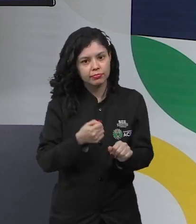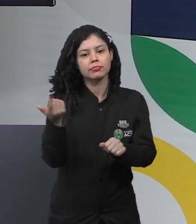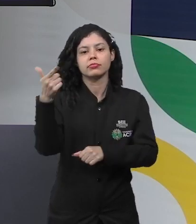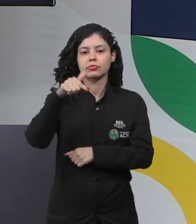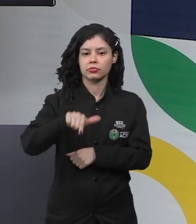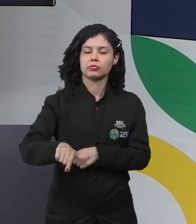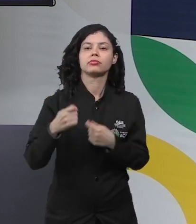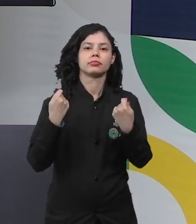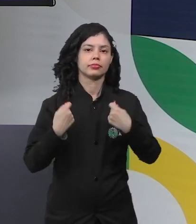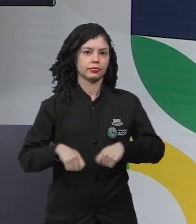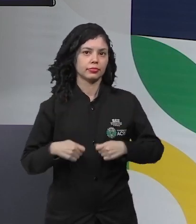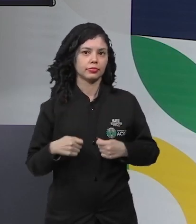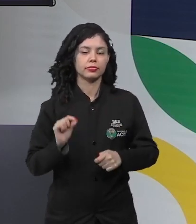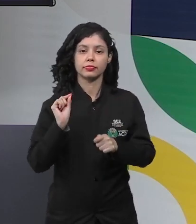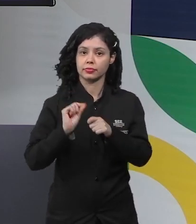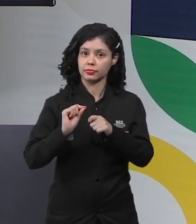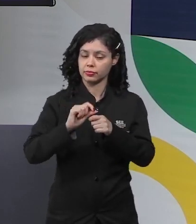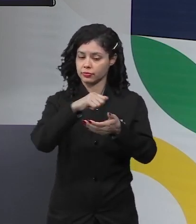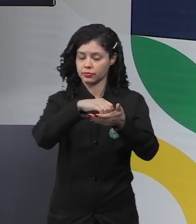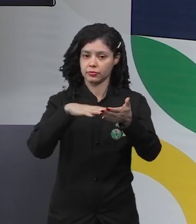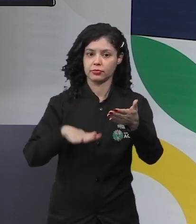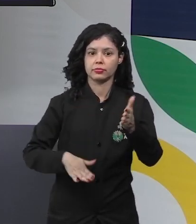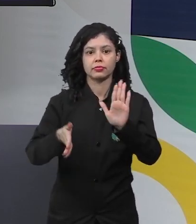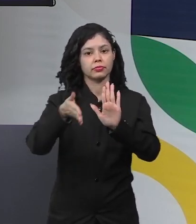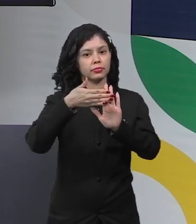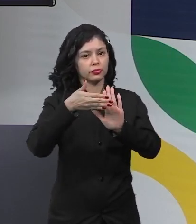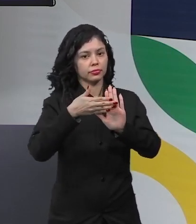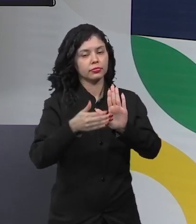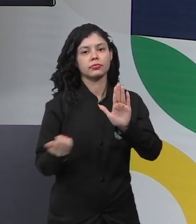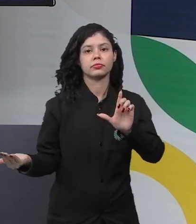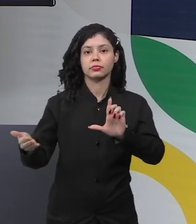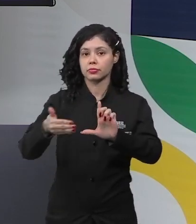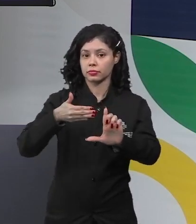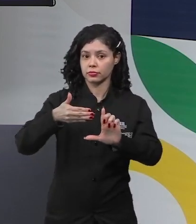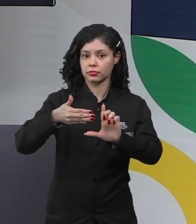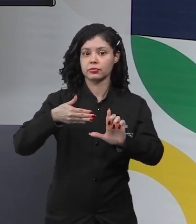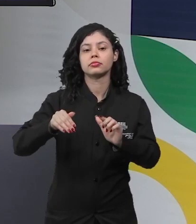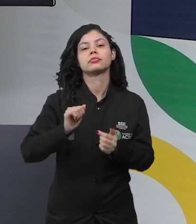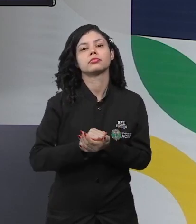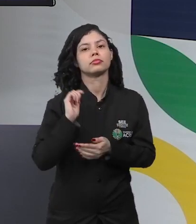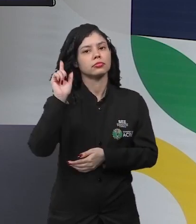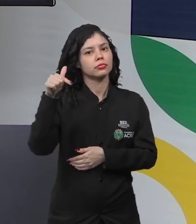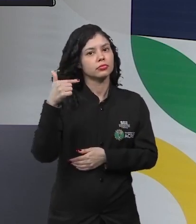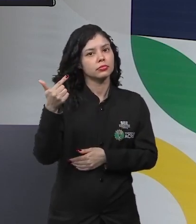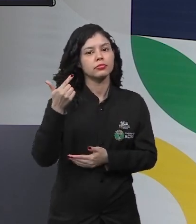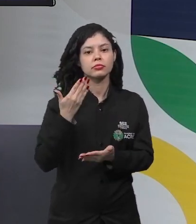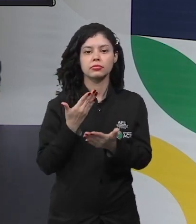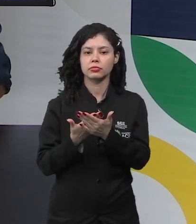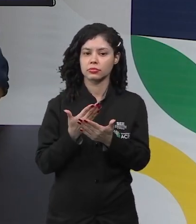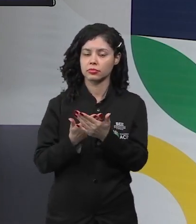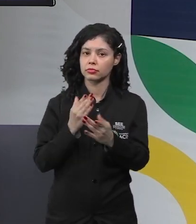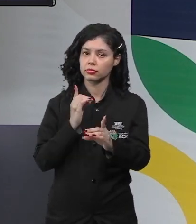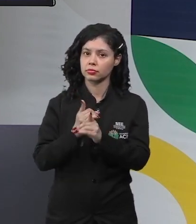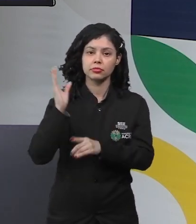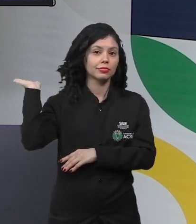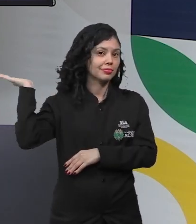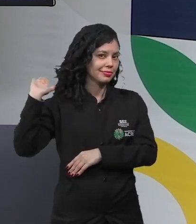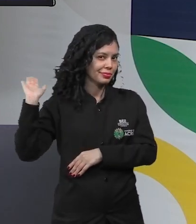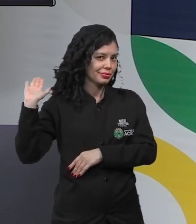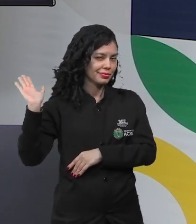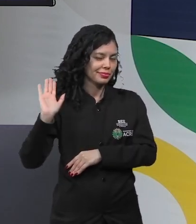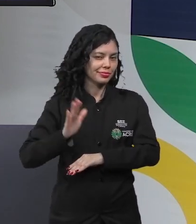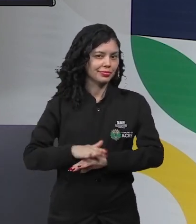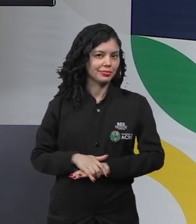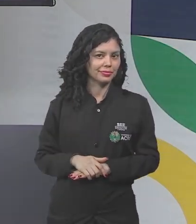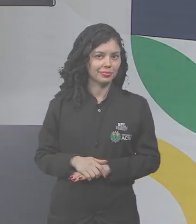for necessário, realize as atividades propostas na plataforma. A gente se encontra na próxima aula e até mais!